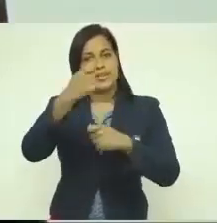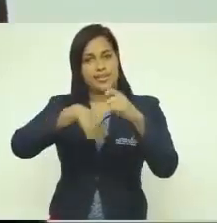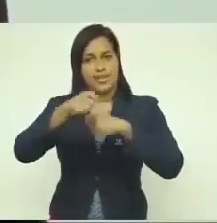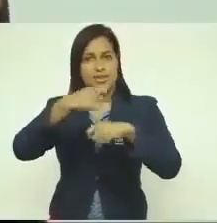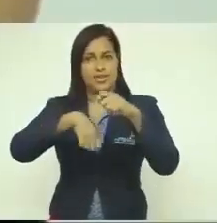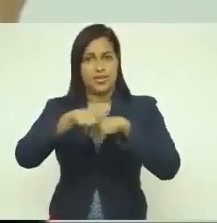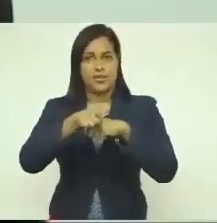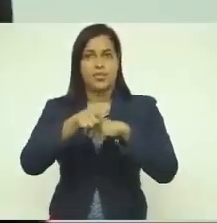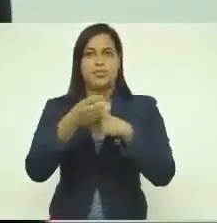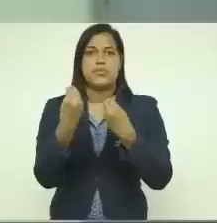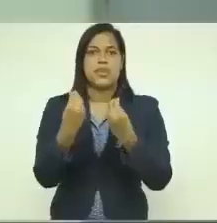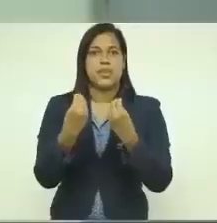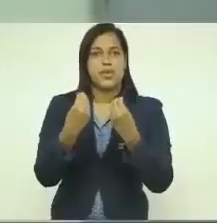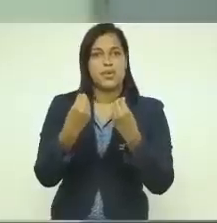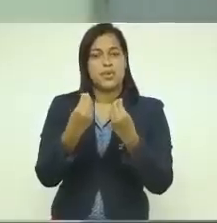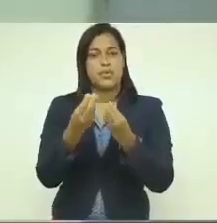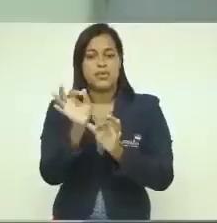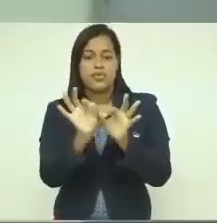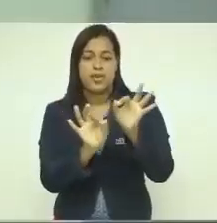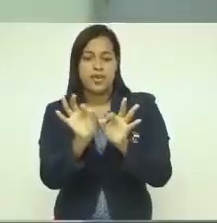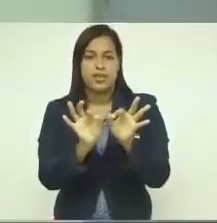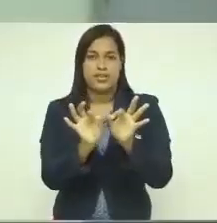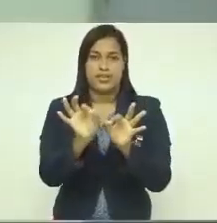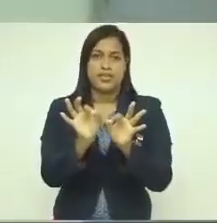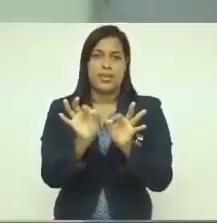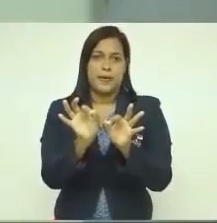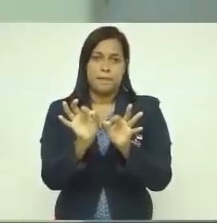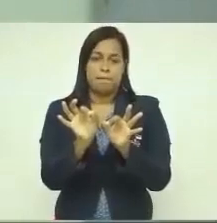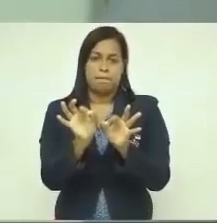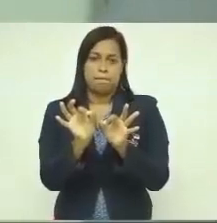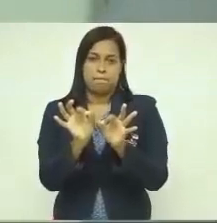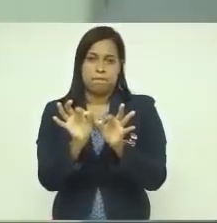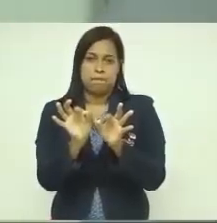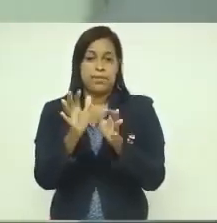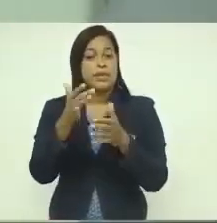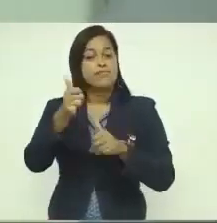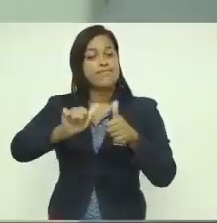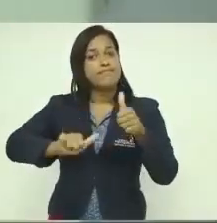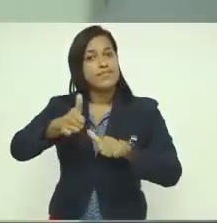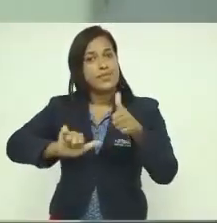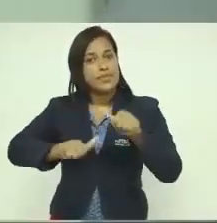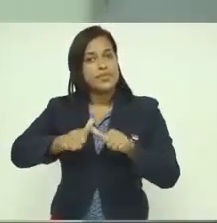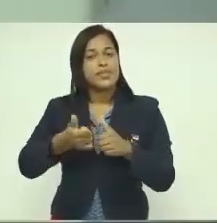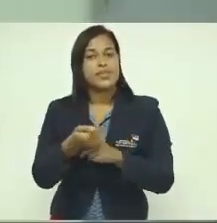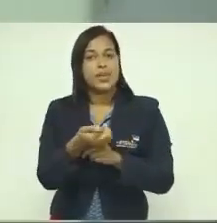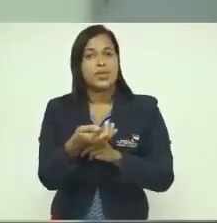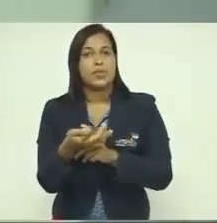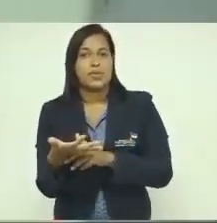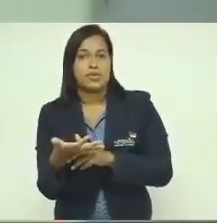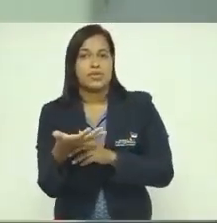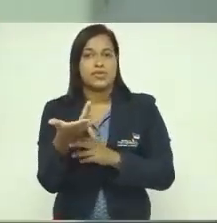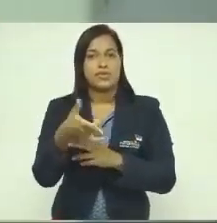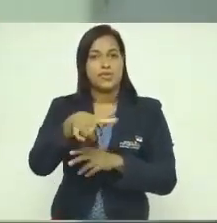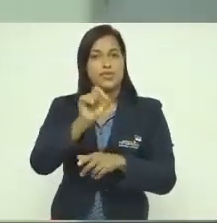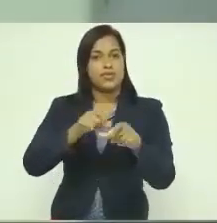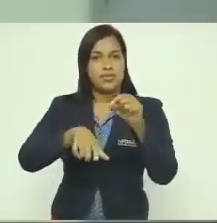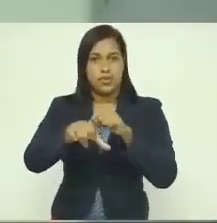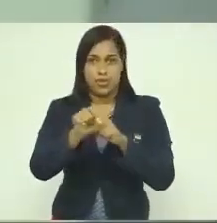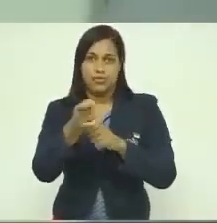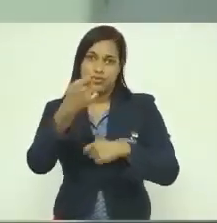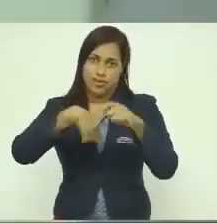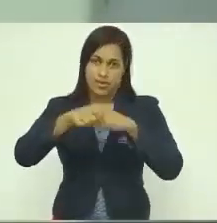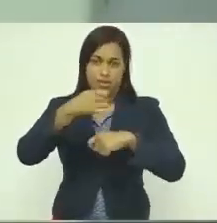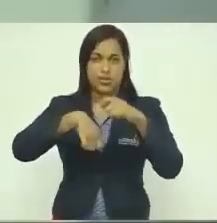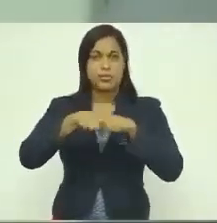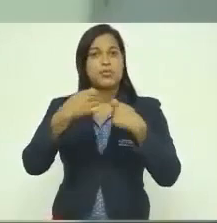elementos que formam a economia? E aí, para analisar quais são os elementos que formam a economia, a